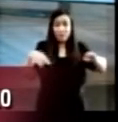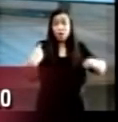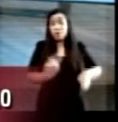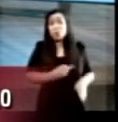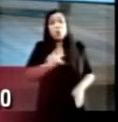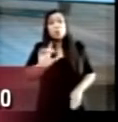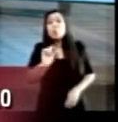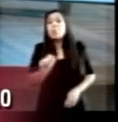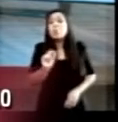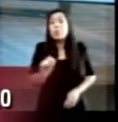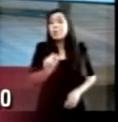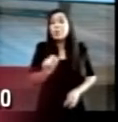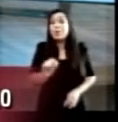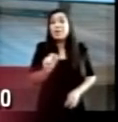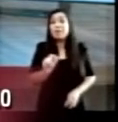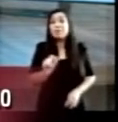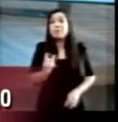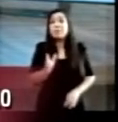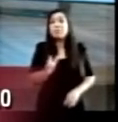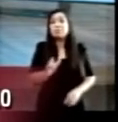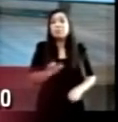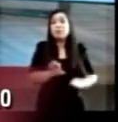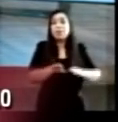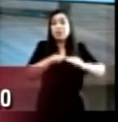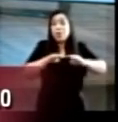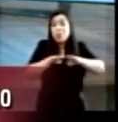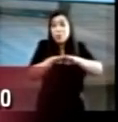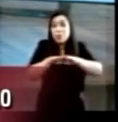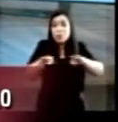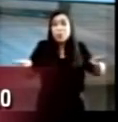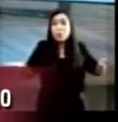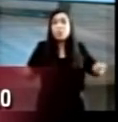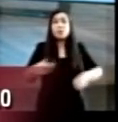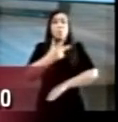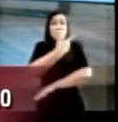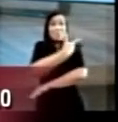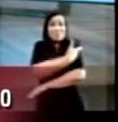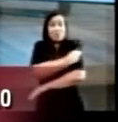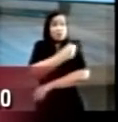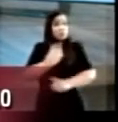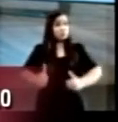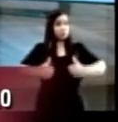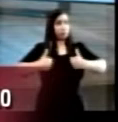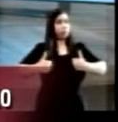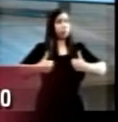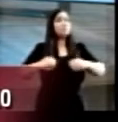só praticamente zeraríamos essa curva quando tivesse uma vacina eficiente, assim por diante, que a